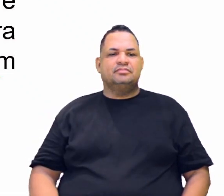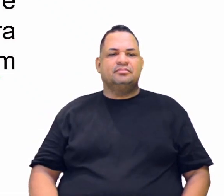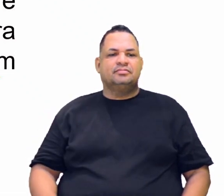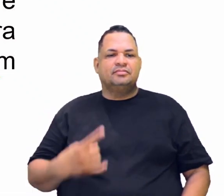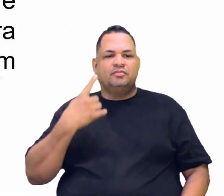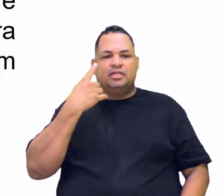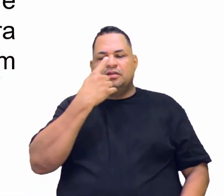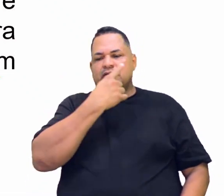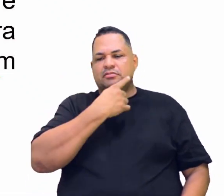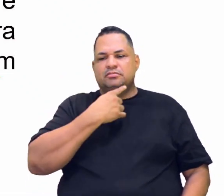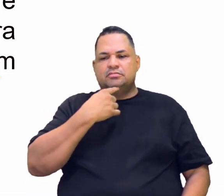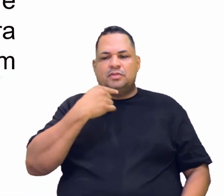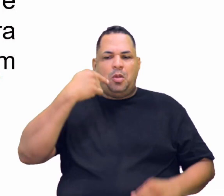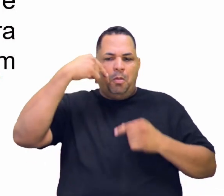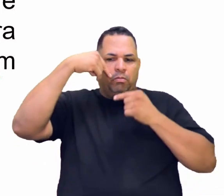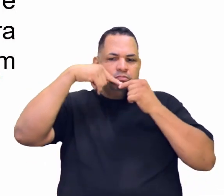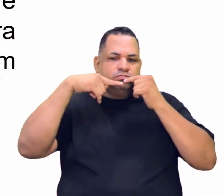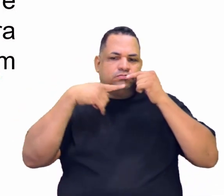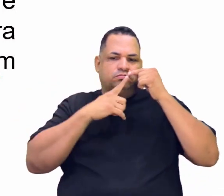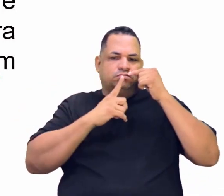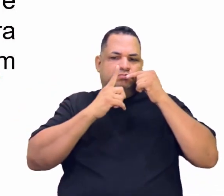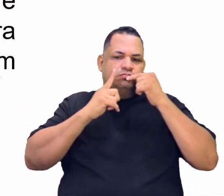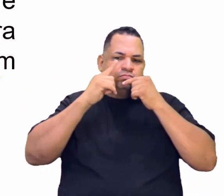esses adornos no rosto.